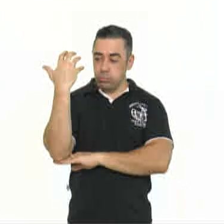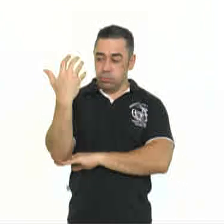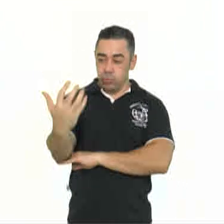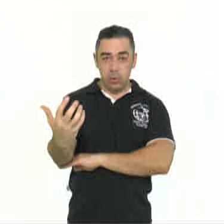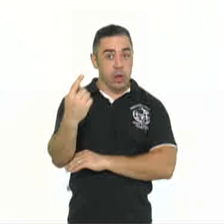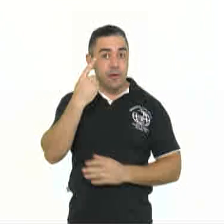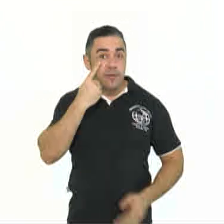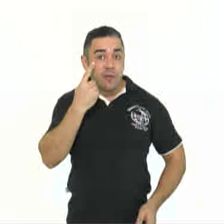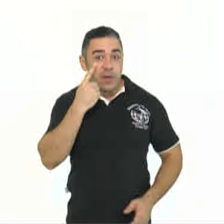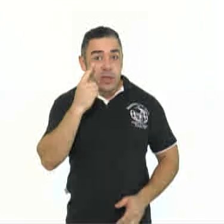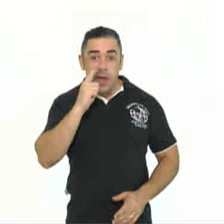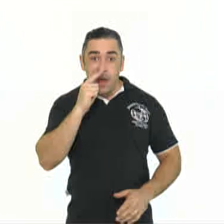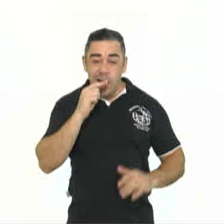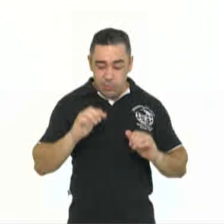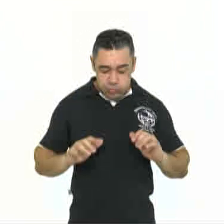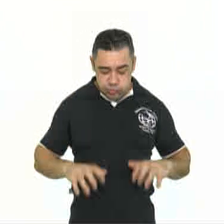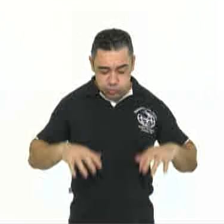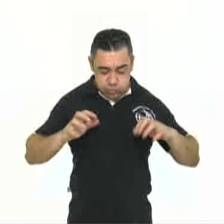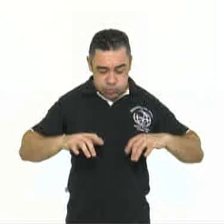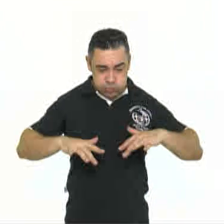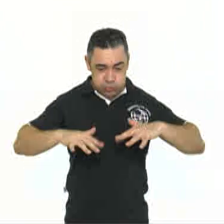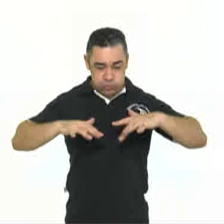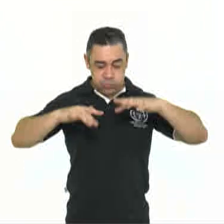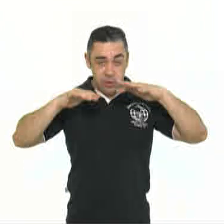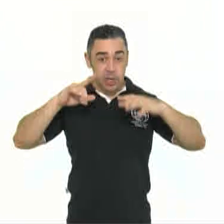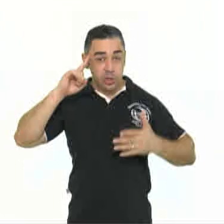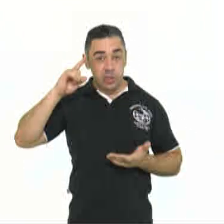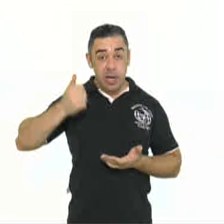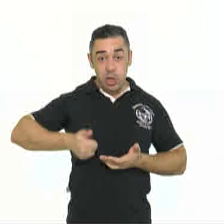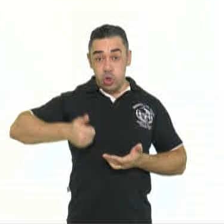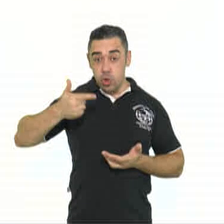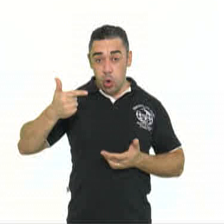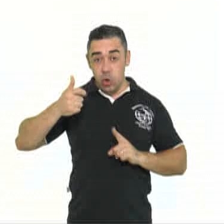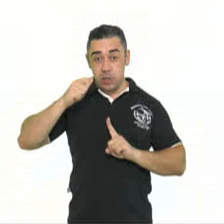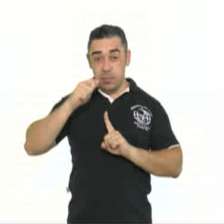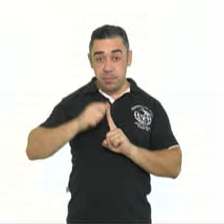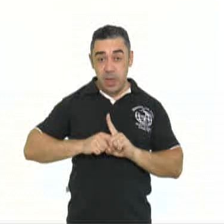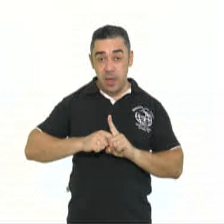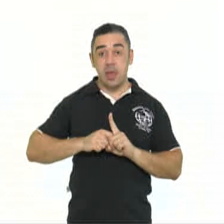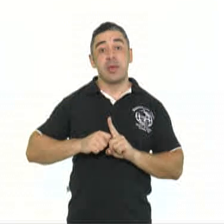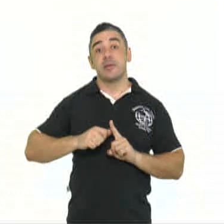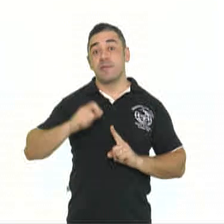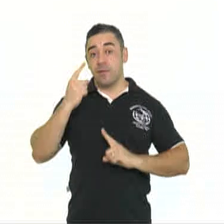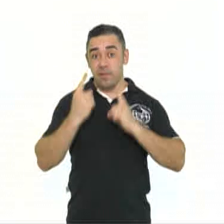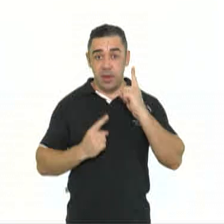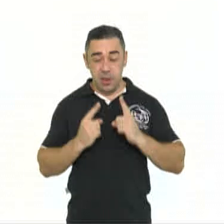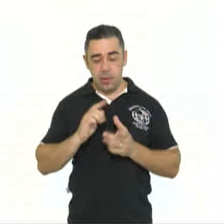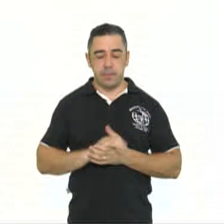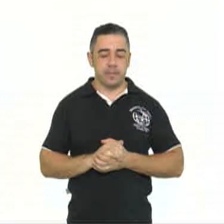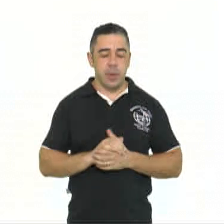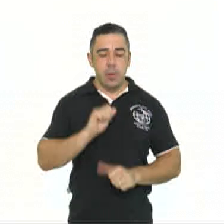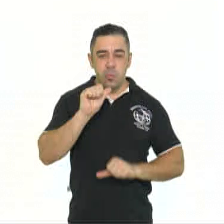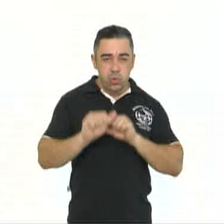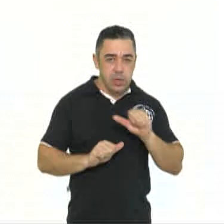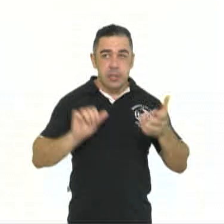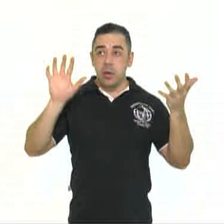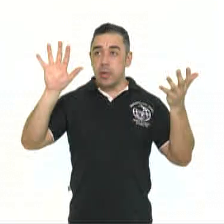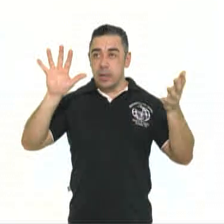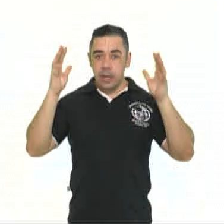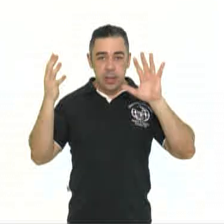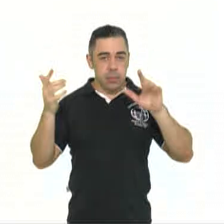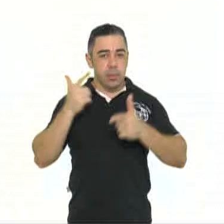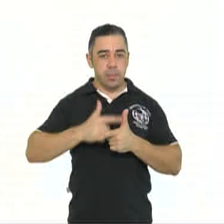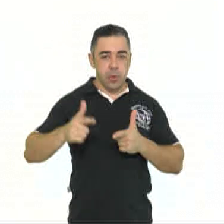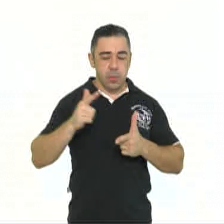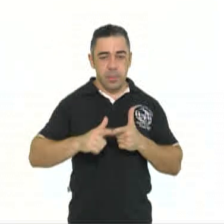gente, as enchentes aqui tá falando essa notícia lá do dia 12/2, tá? Começo do ano. As mudanças climáticas agravaram